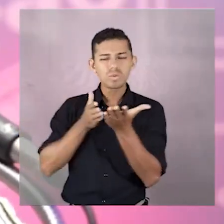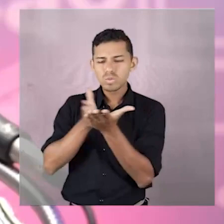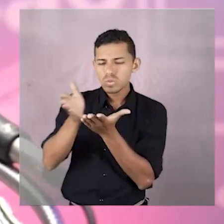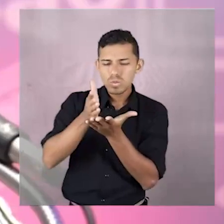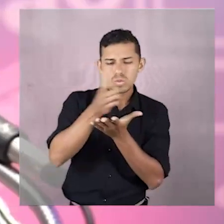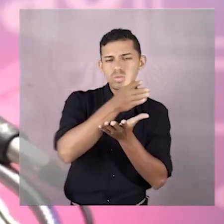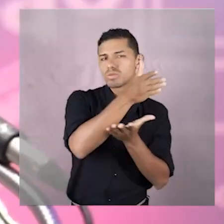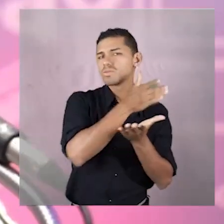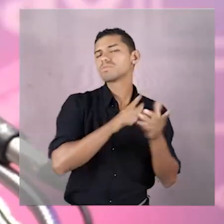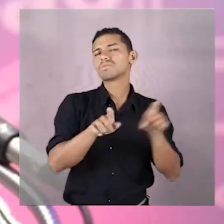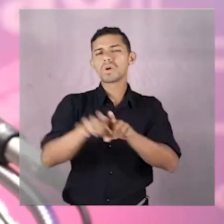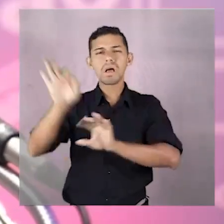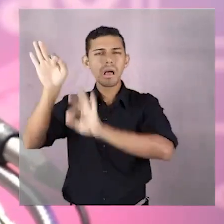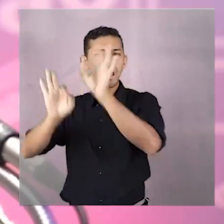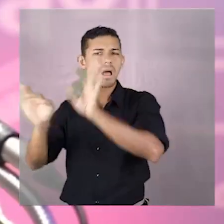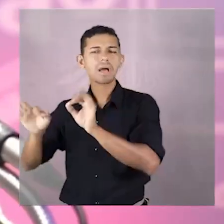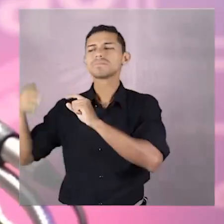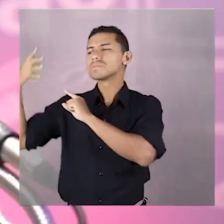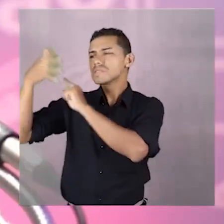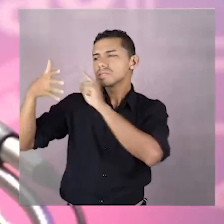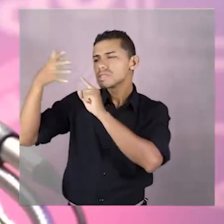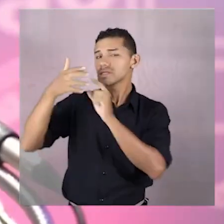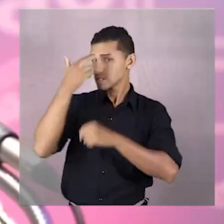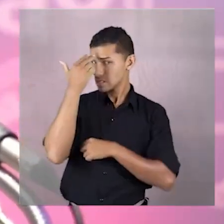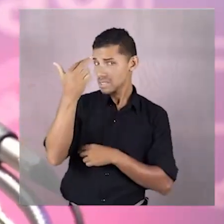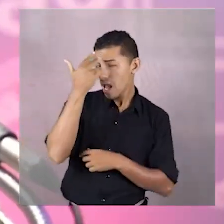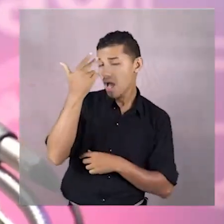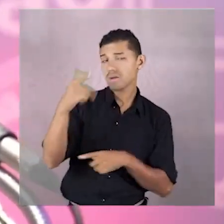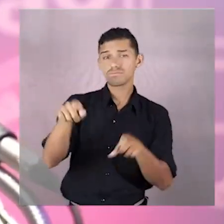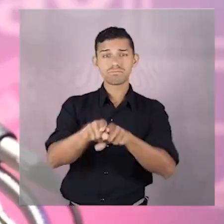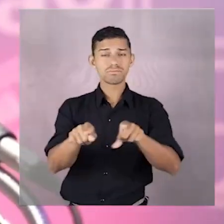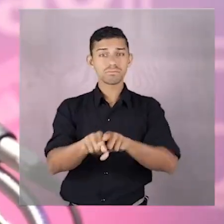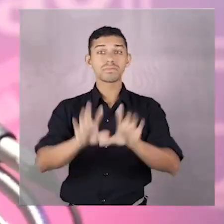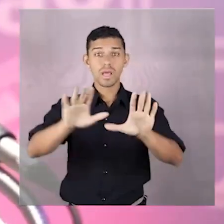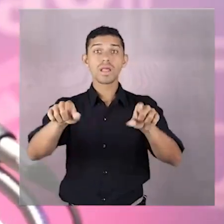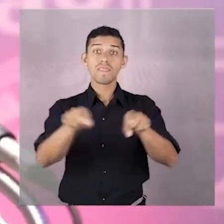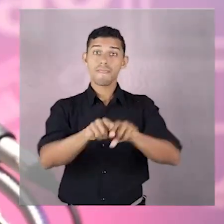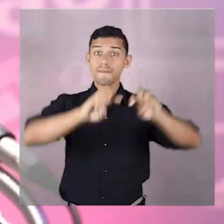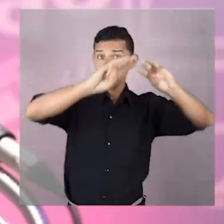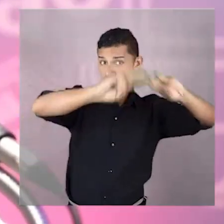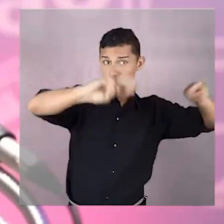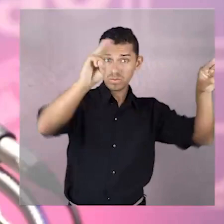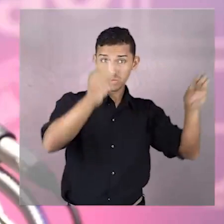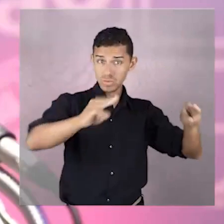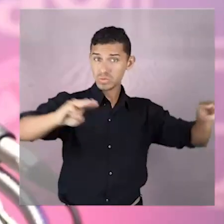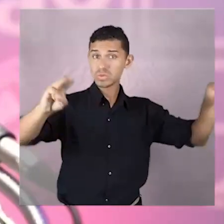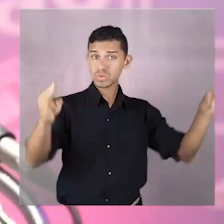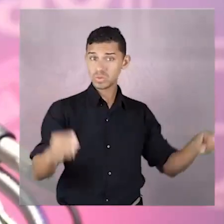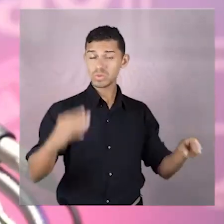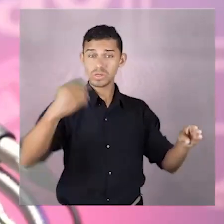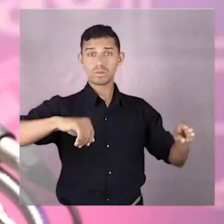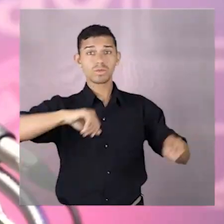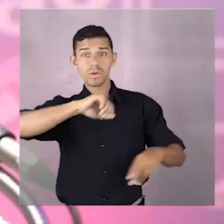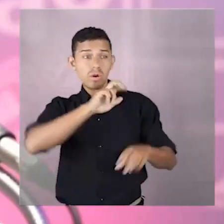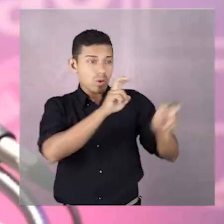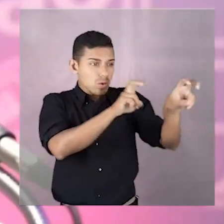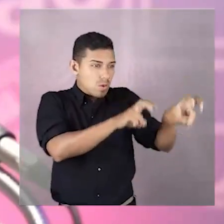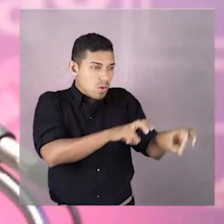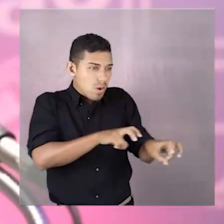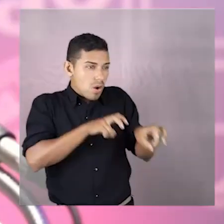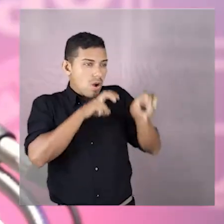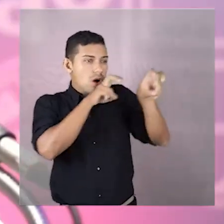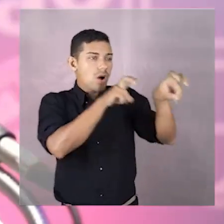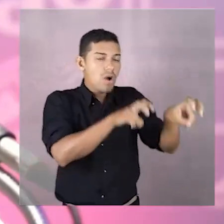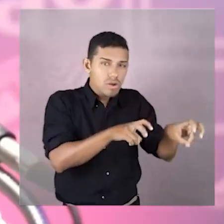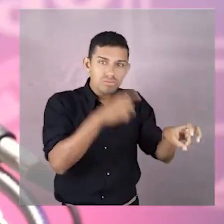segmento. A gente tem museu artístico, museu histórico. Nós temos, inclusive, um museu que é o Museu dos Dinossauros. Então, assim,